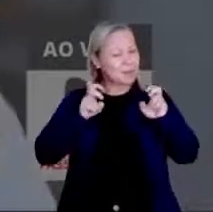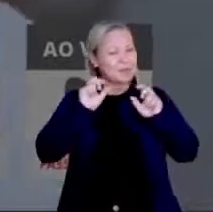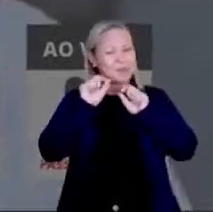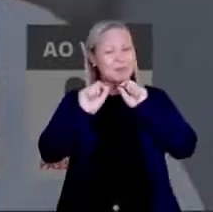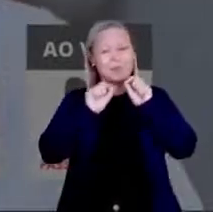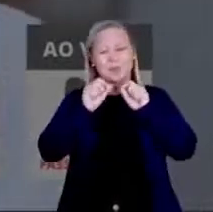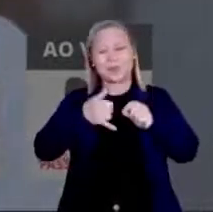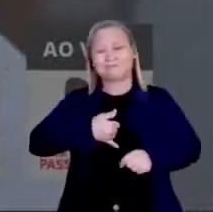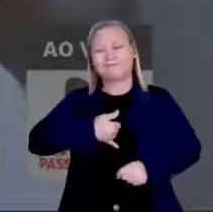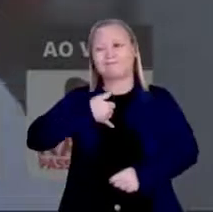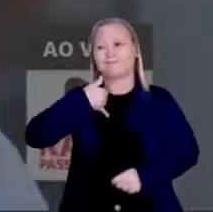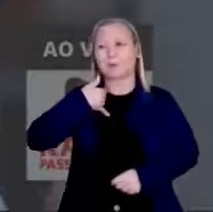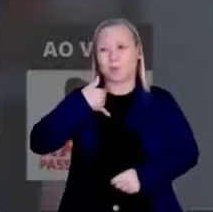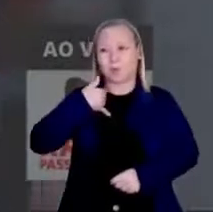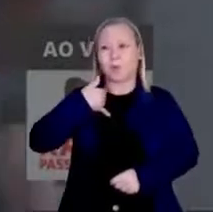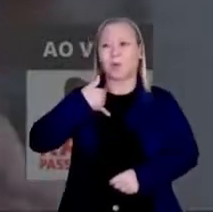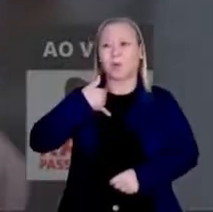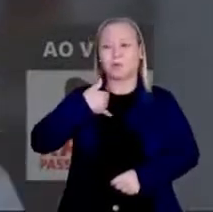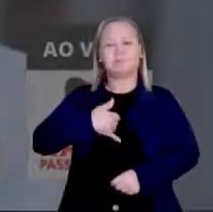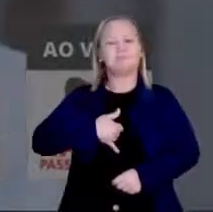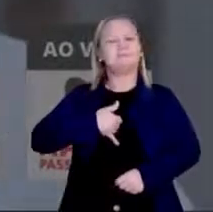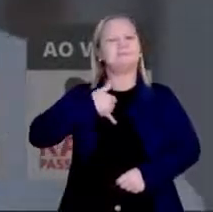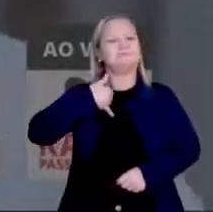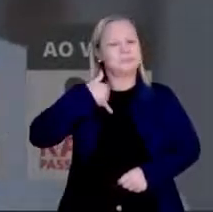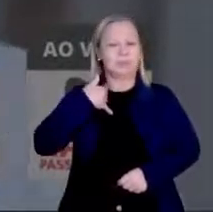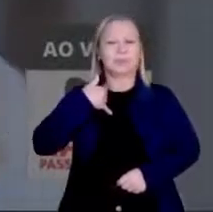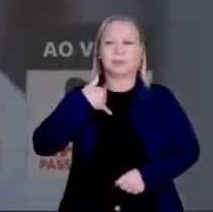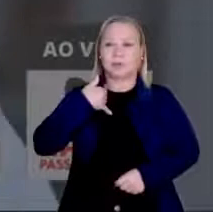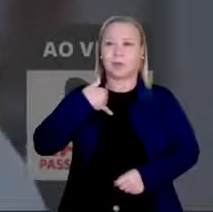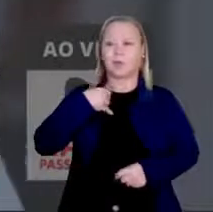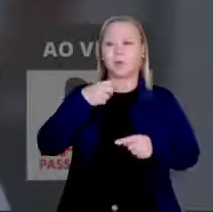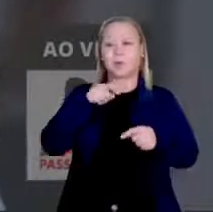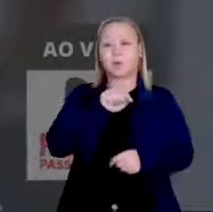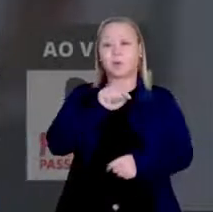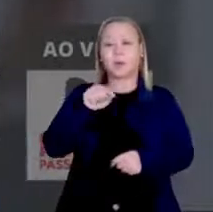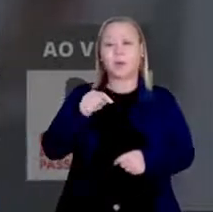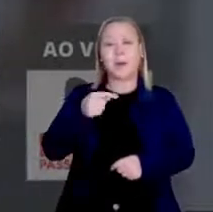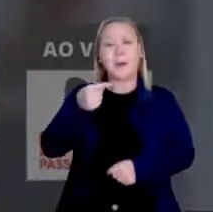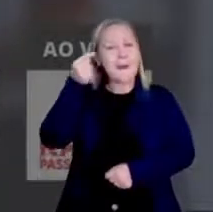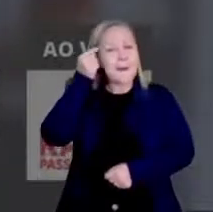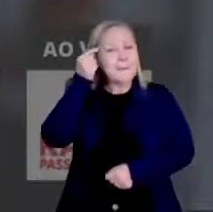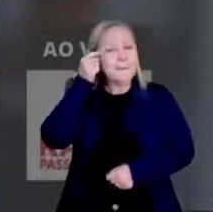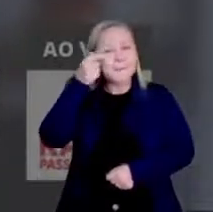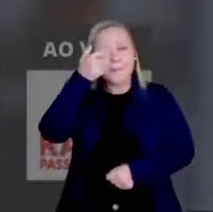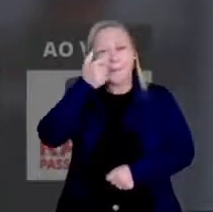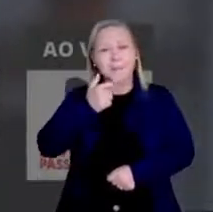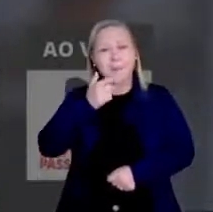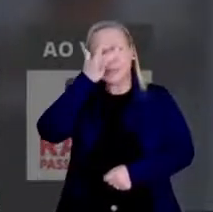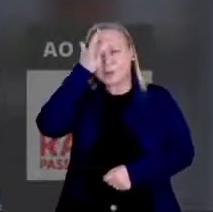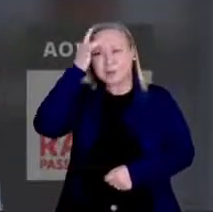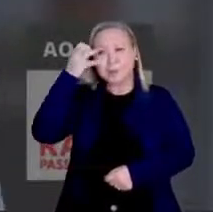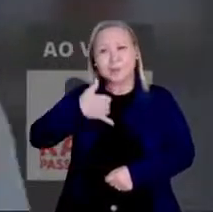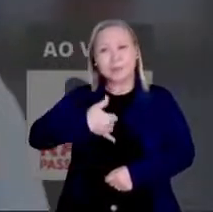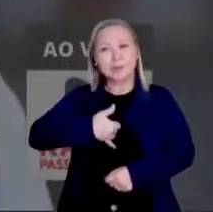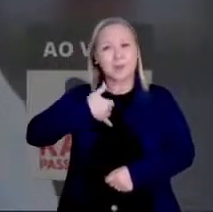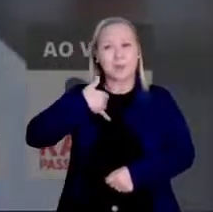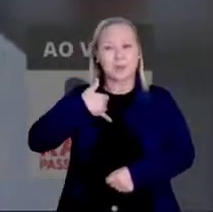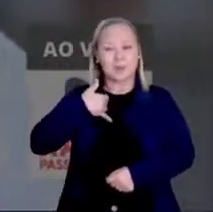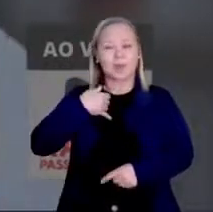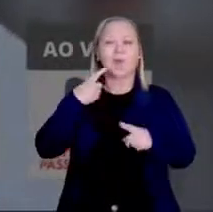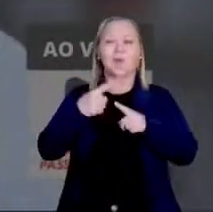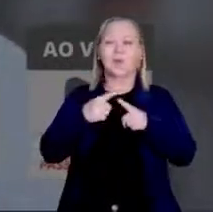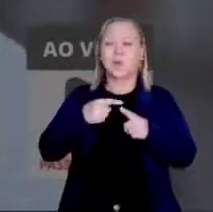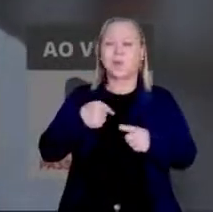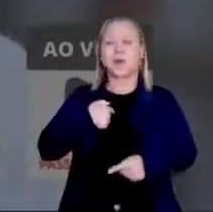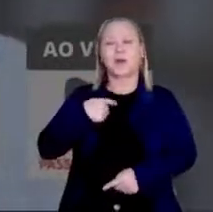do FIES, seja através do ReUni. Então, nós saímos de 3 milhões e meio de estudantes na universidade